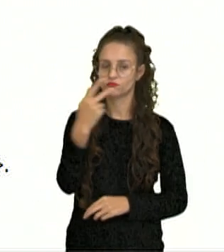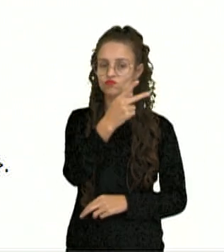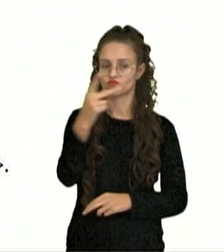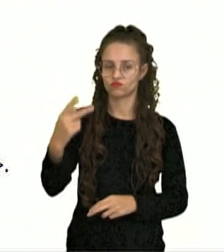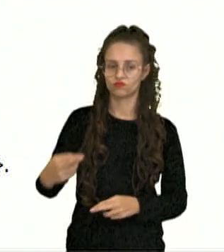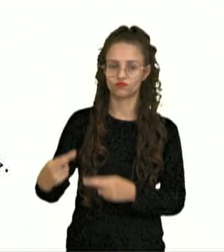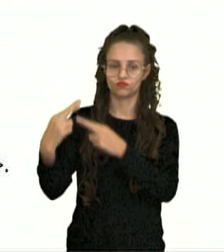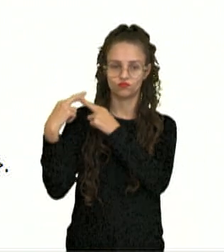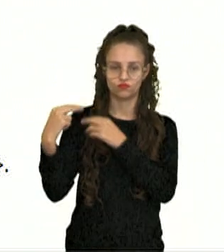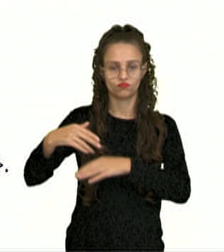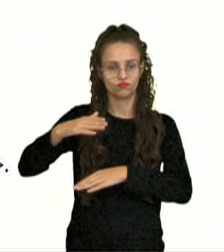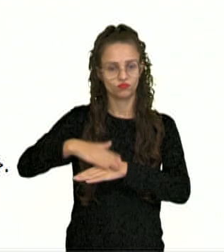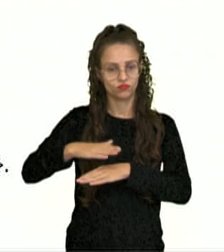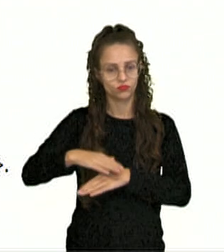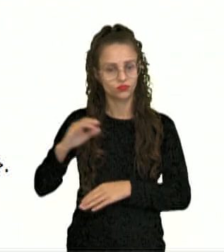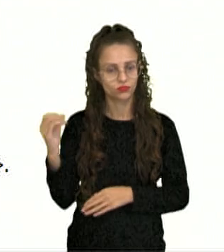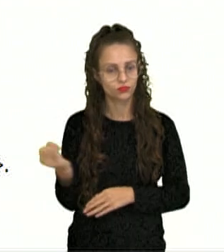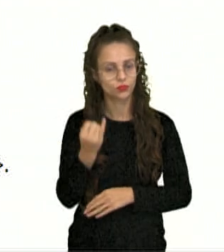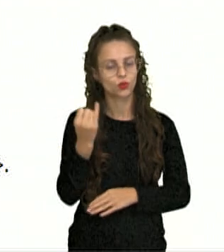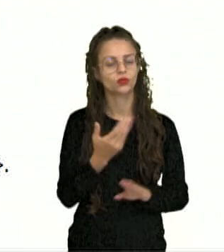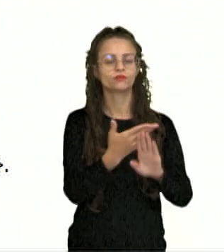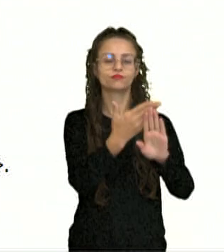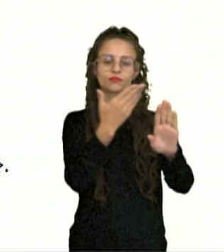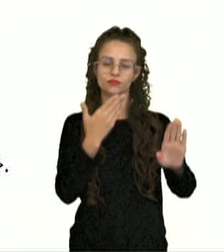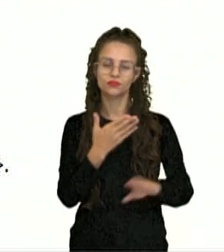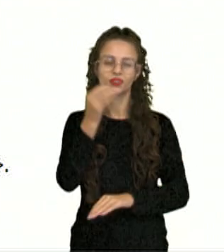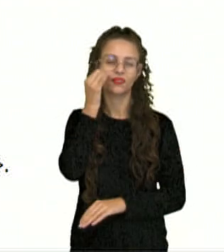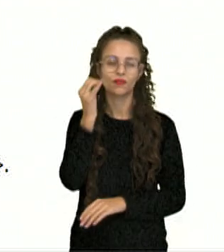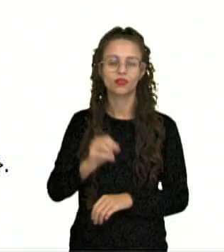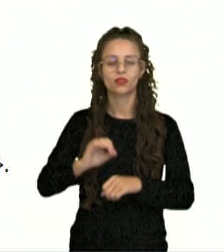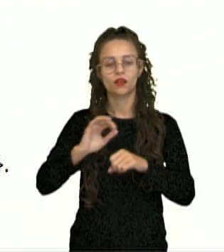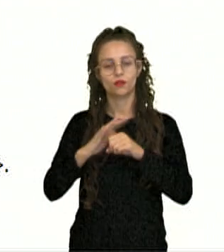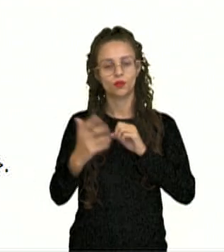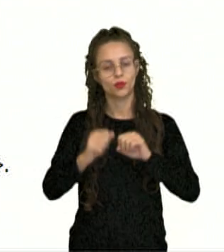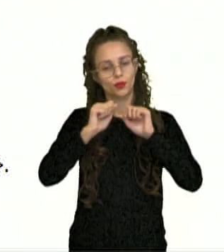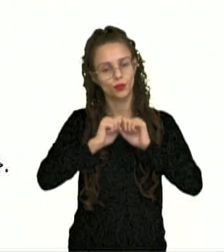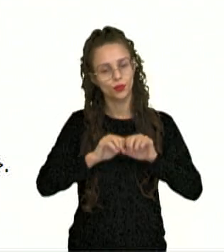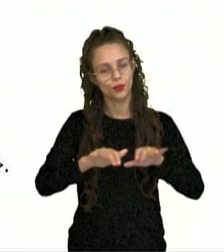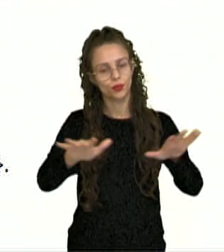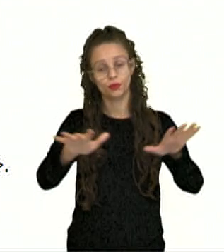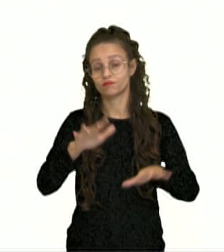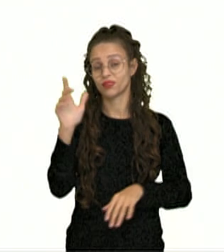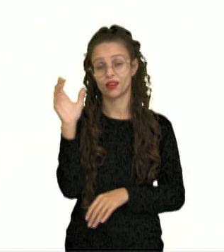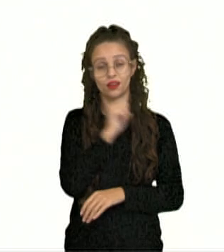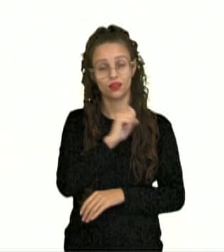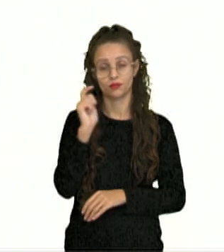É essencial se recolher para evitar a retransmissão de um vírus veloz.